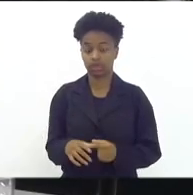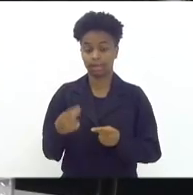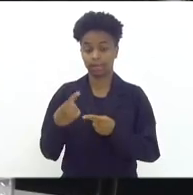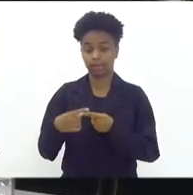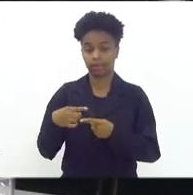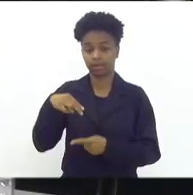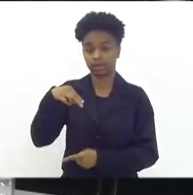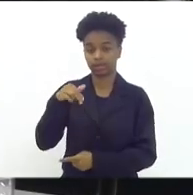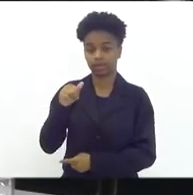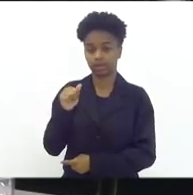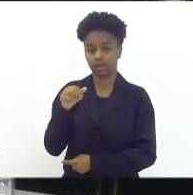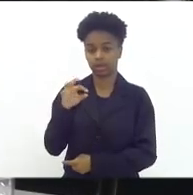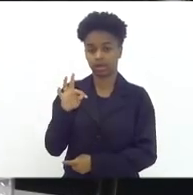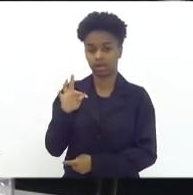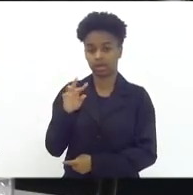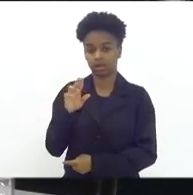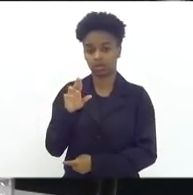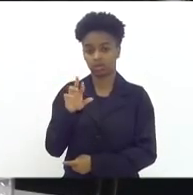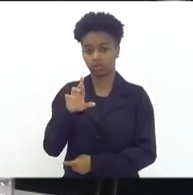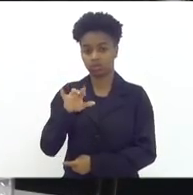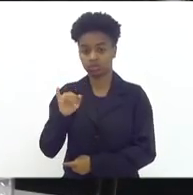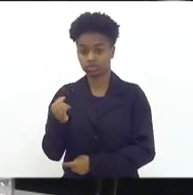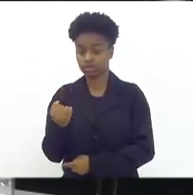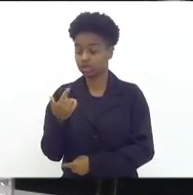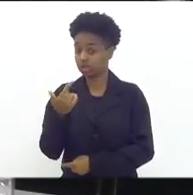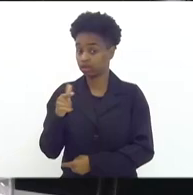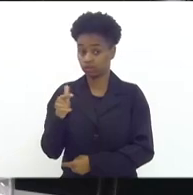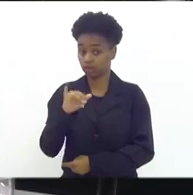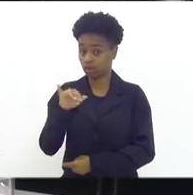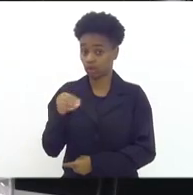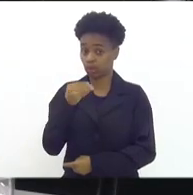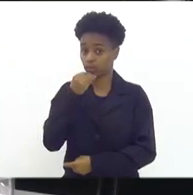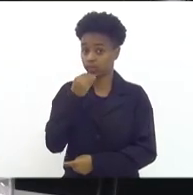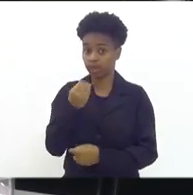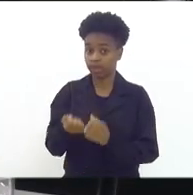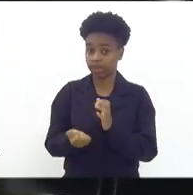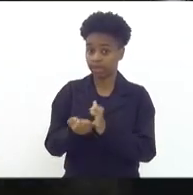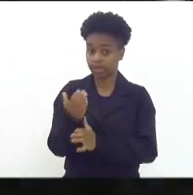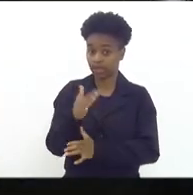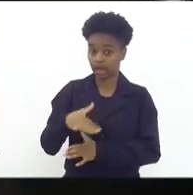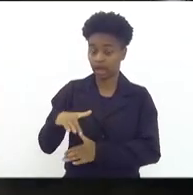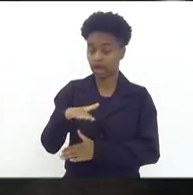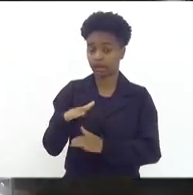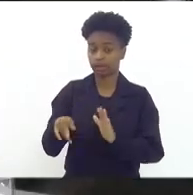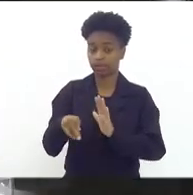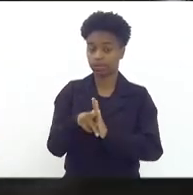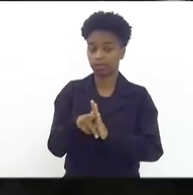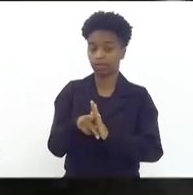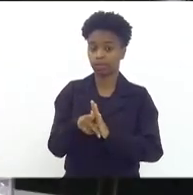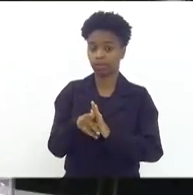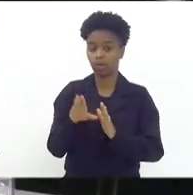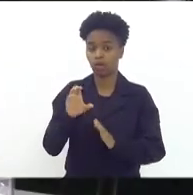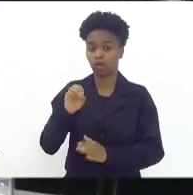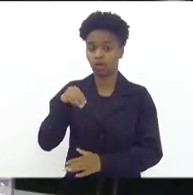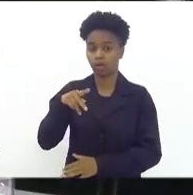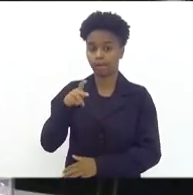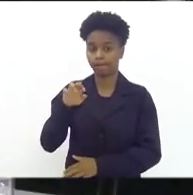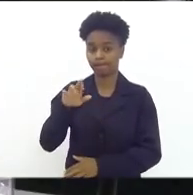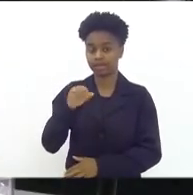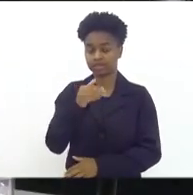Nataly ela não dá oportunidade de criar uma base de compressão para elas ou seja